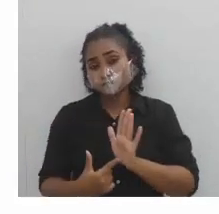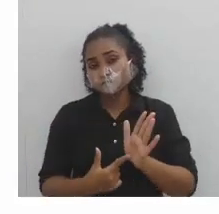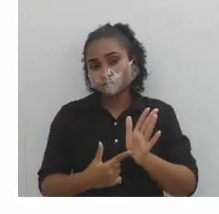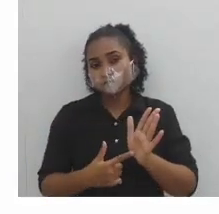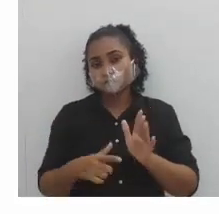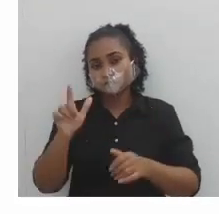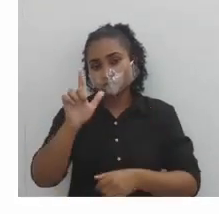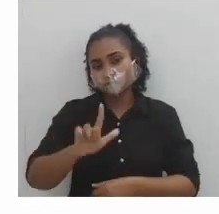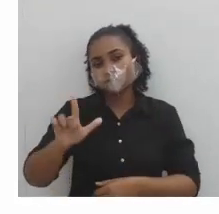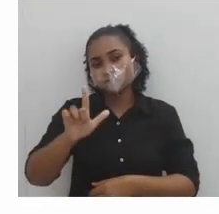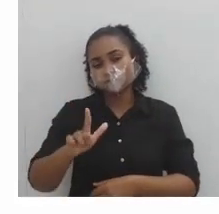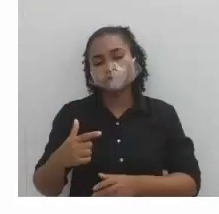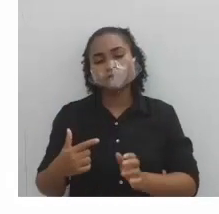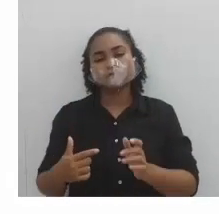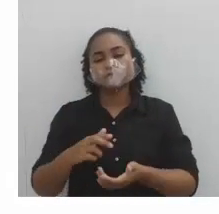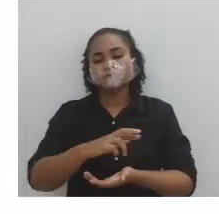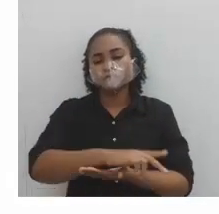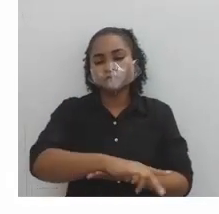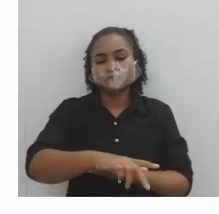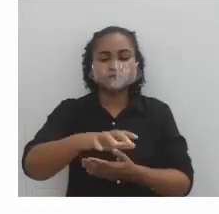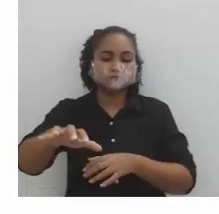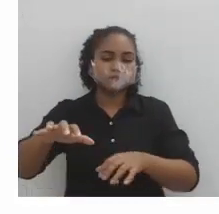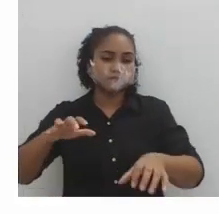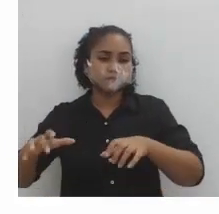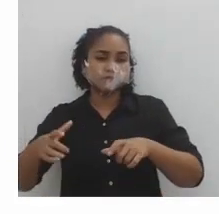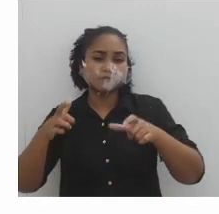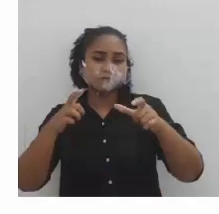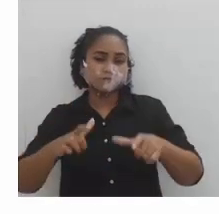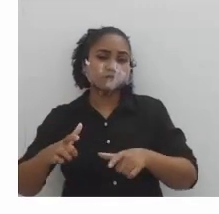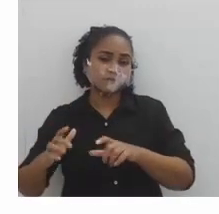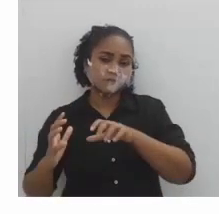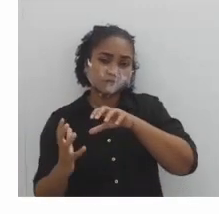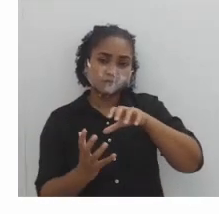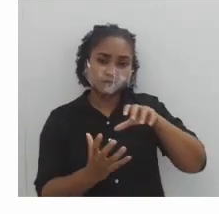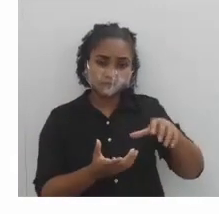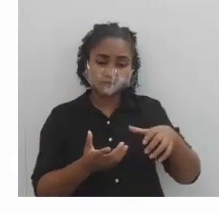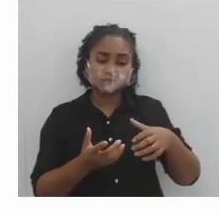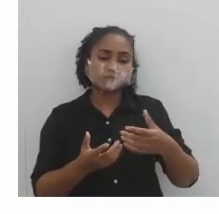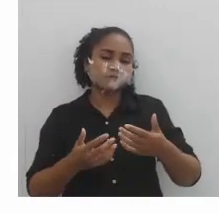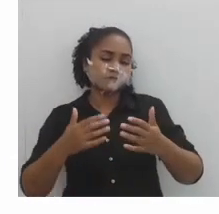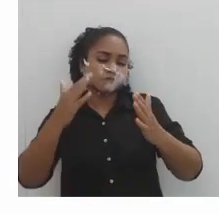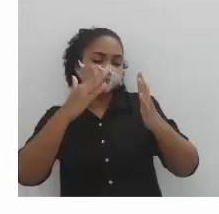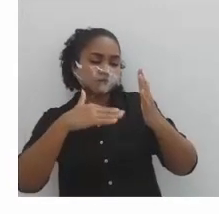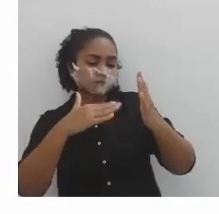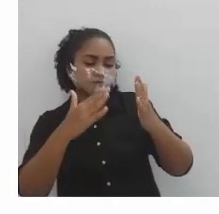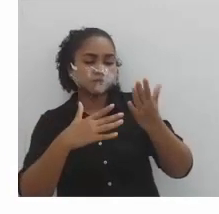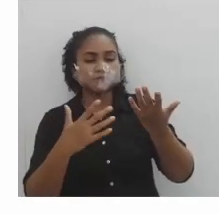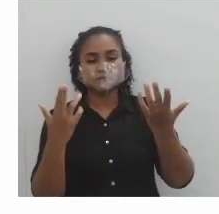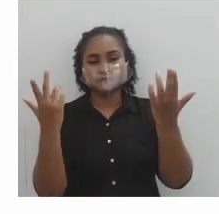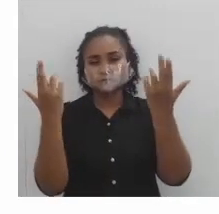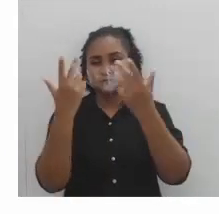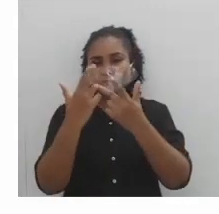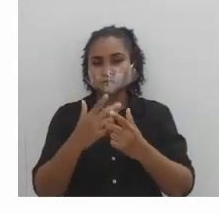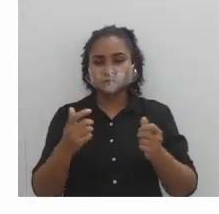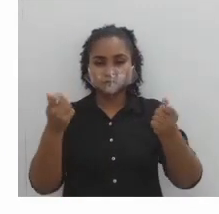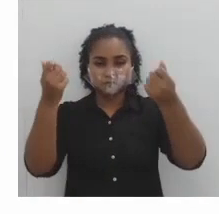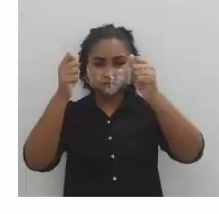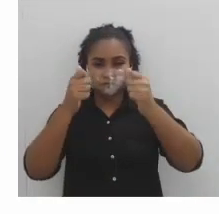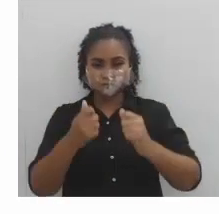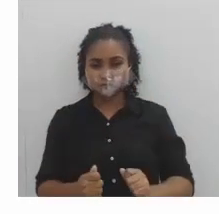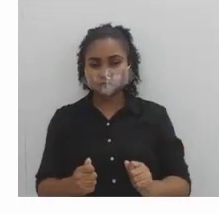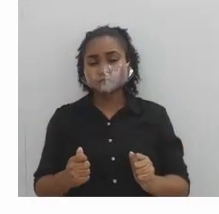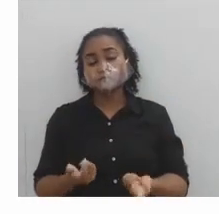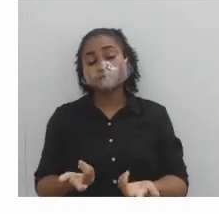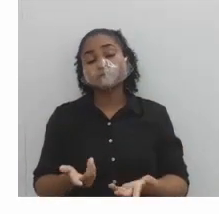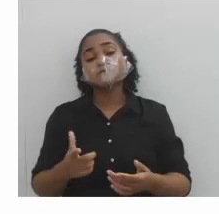jogos em diversas áreas, em diversos lugares do mundo, através de pinturas, de esculturas, de diversas